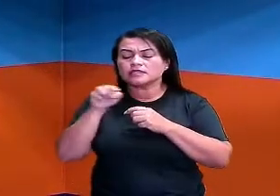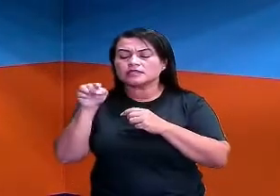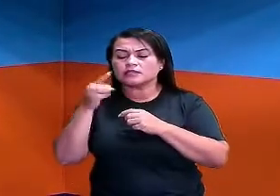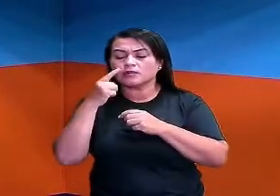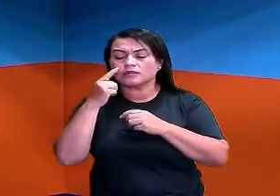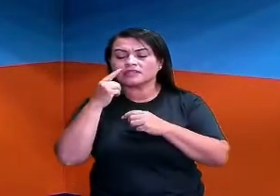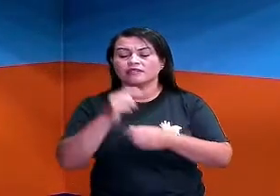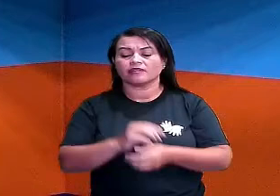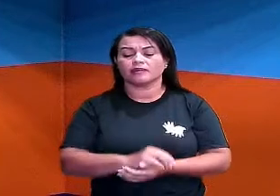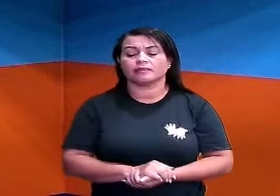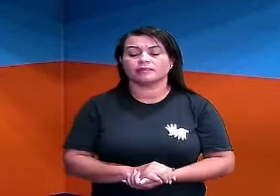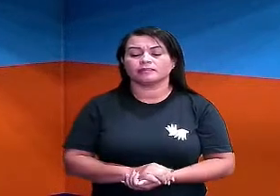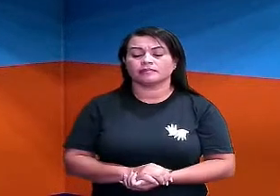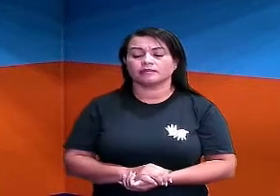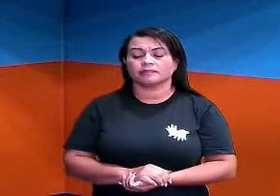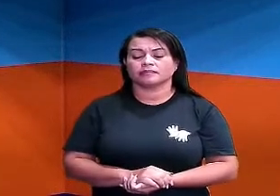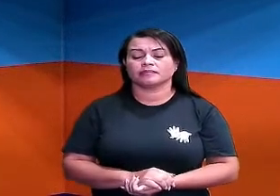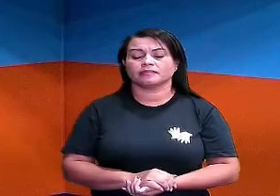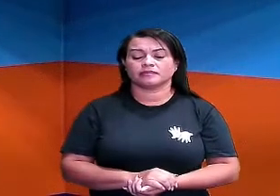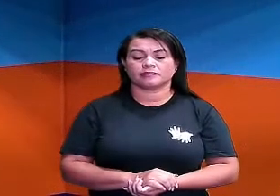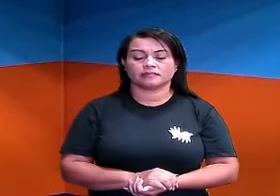ó. Isso. Faça assim, ó.